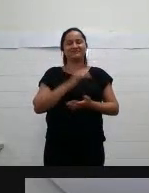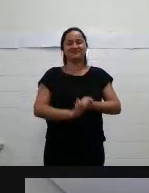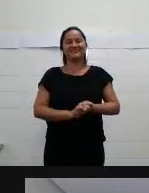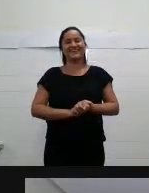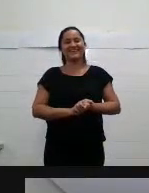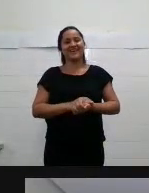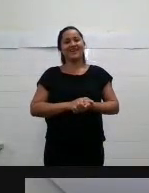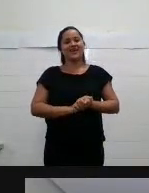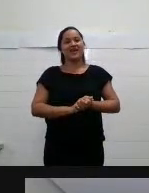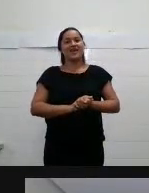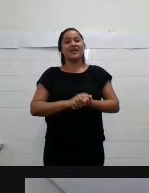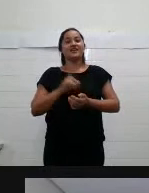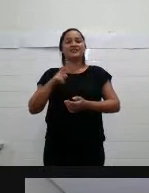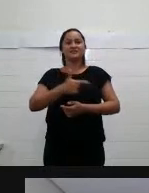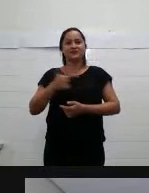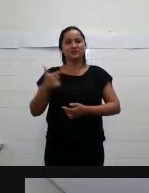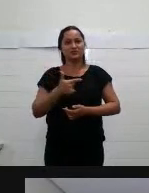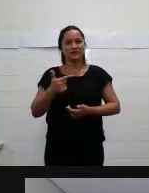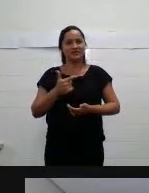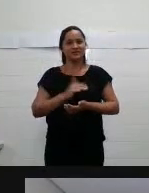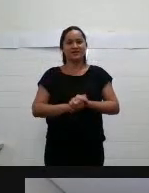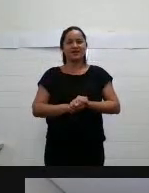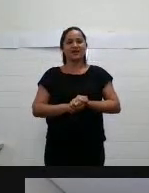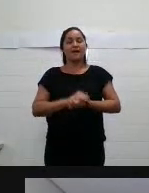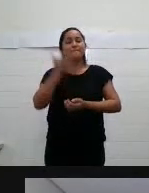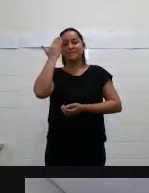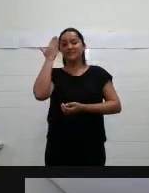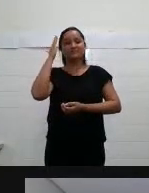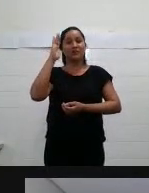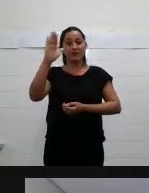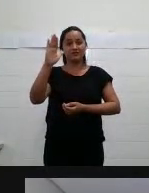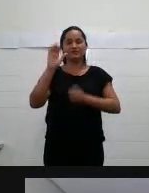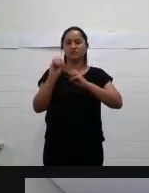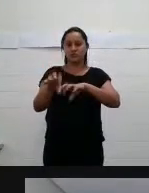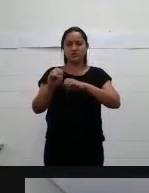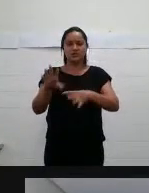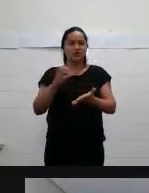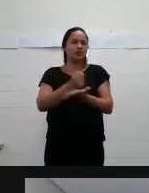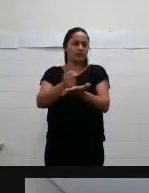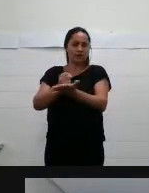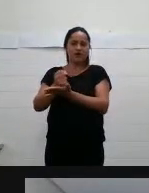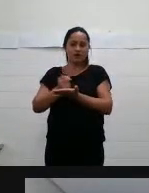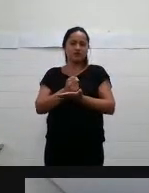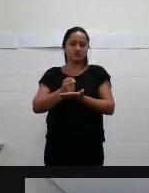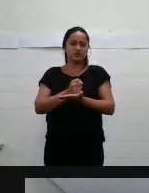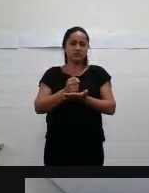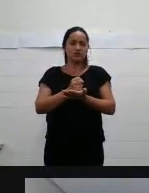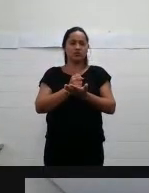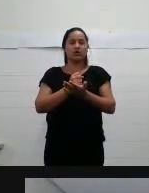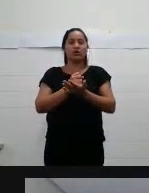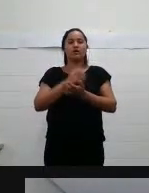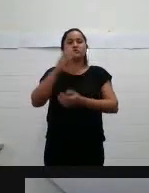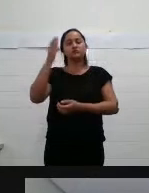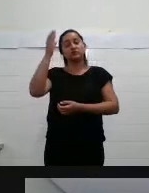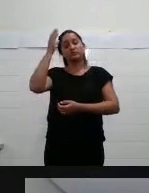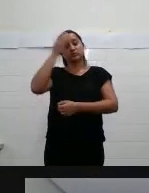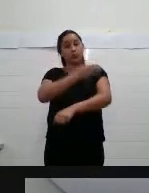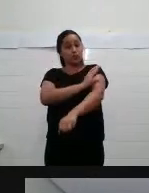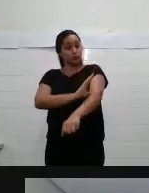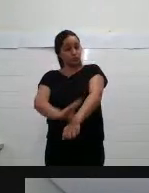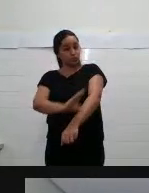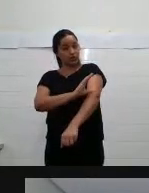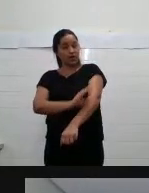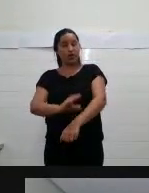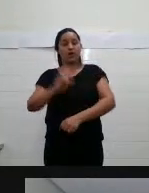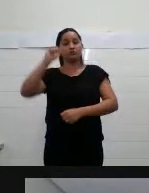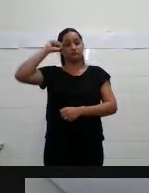vão dar abertura, principalmente na educação básica, para o ensino de cultura afro-brasileira e também de